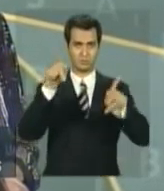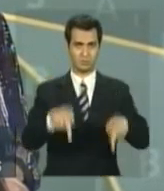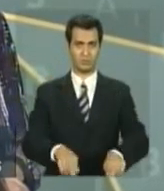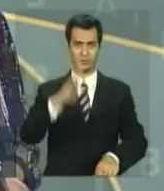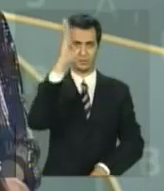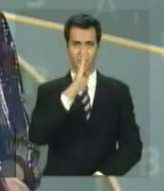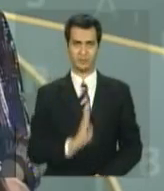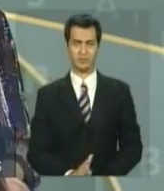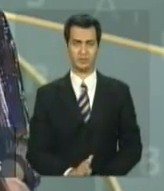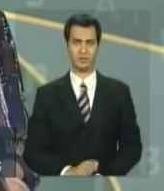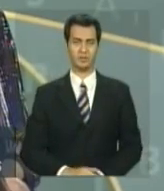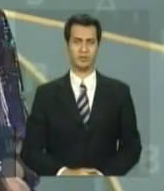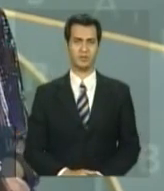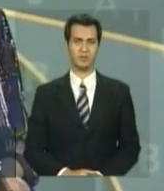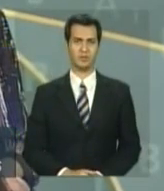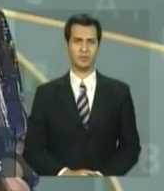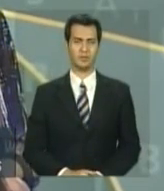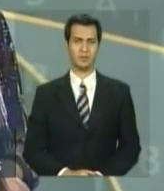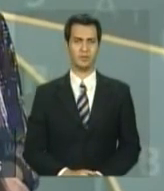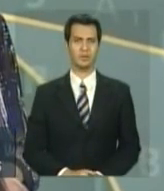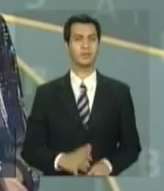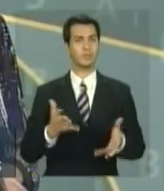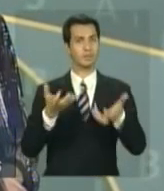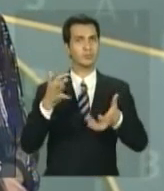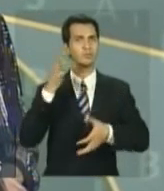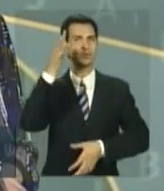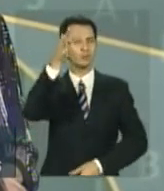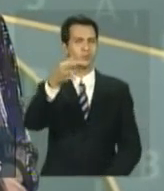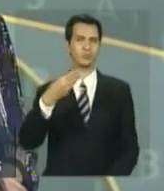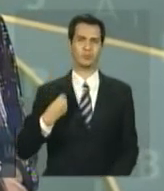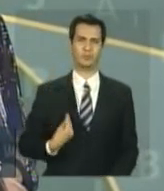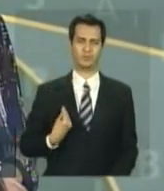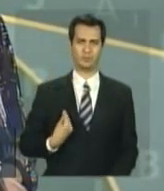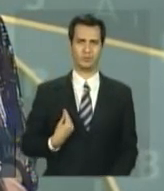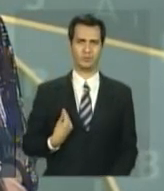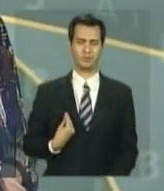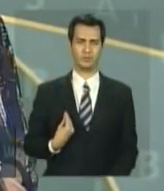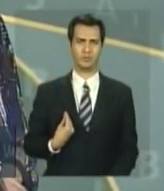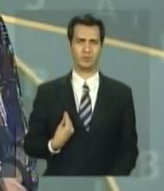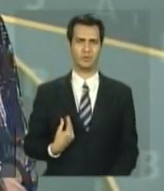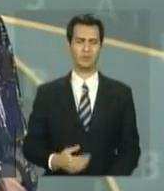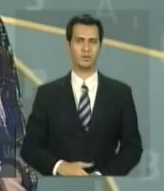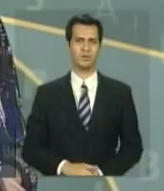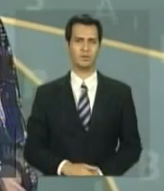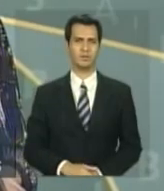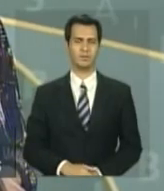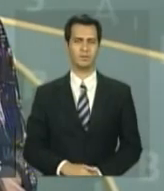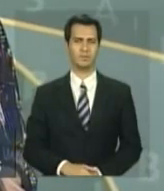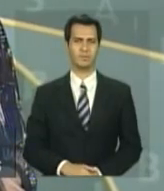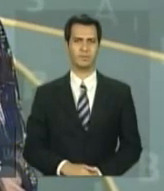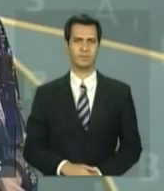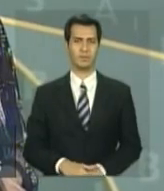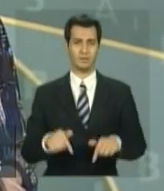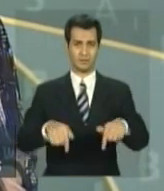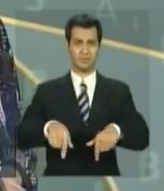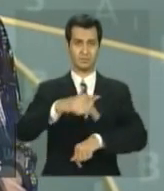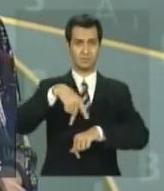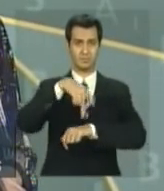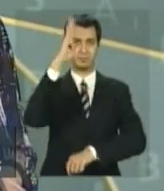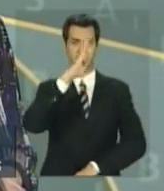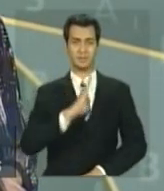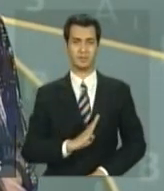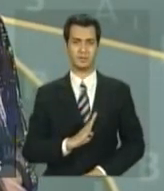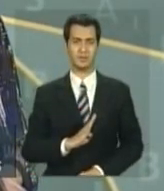brasileiros sonham em viver. Um país em que nós jamais